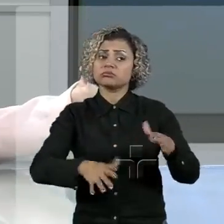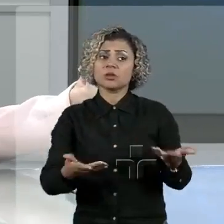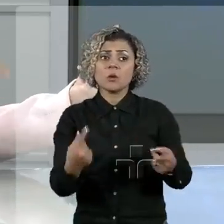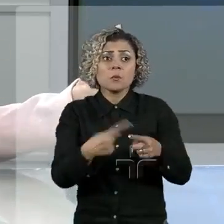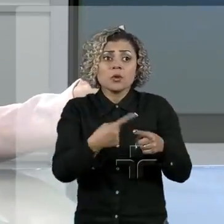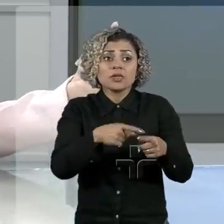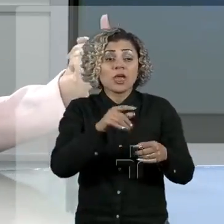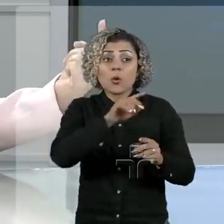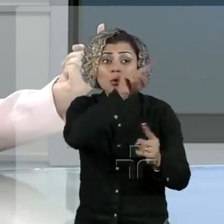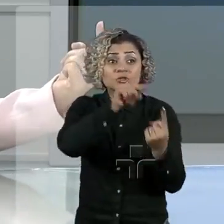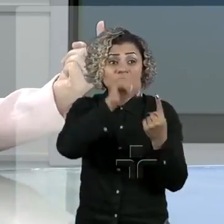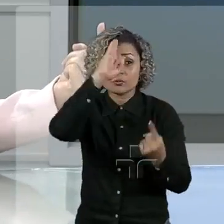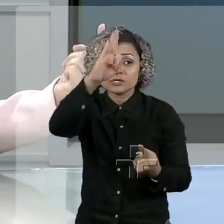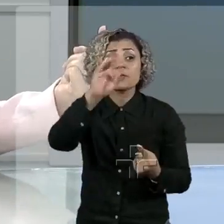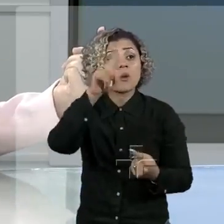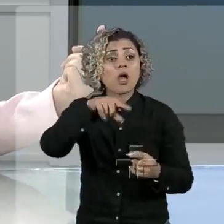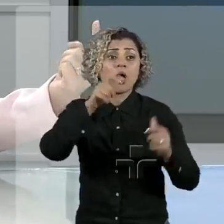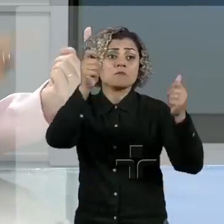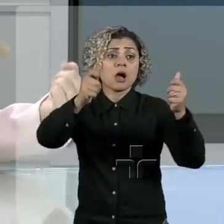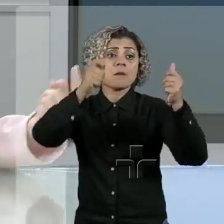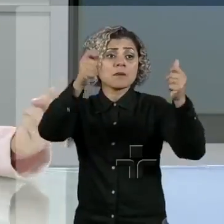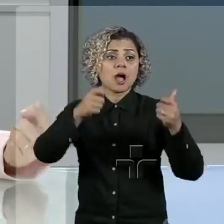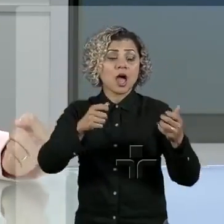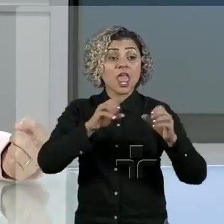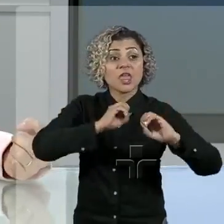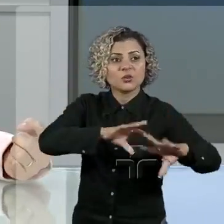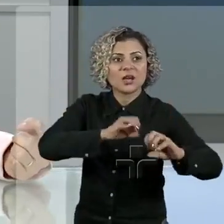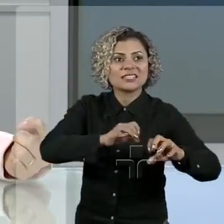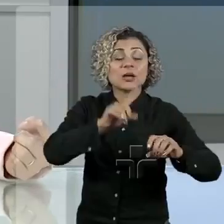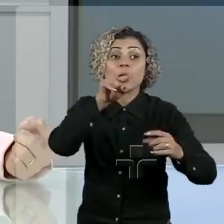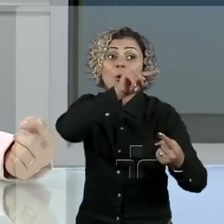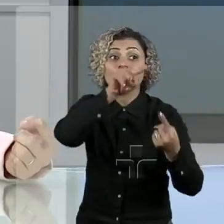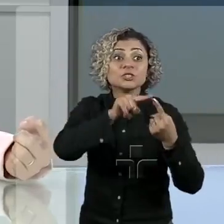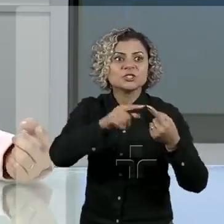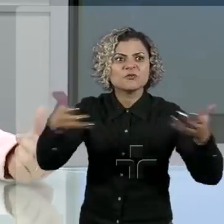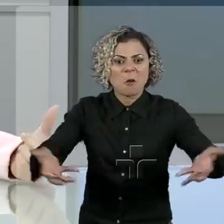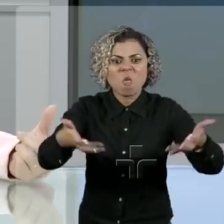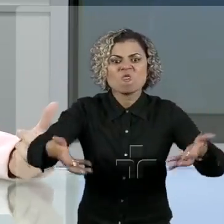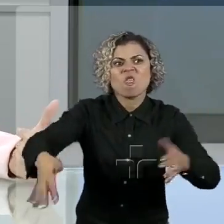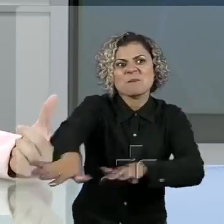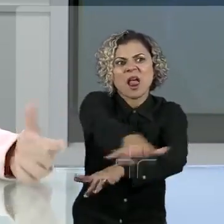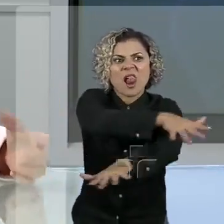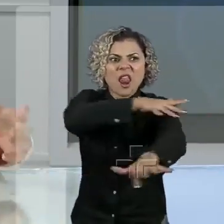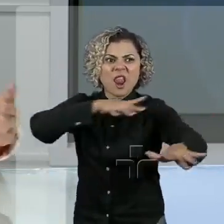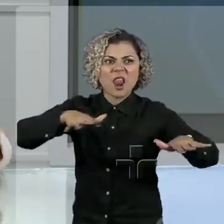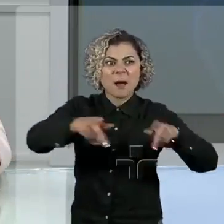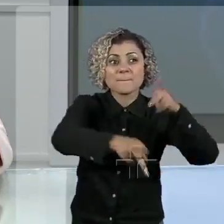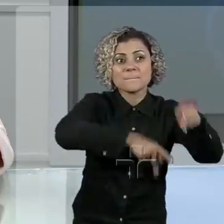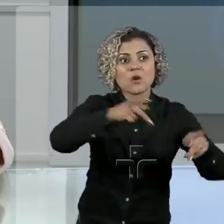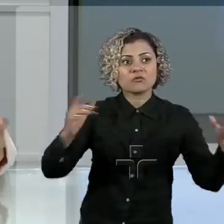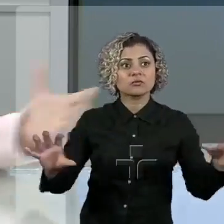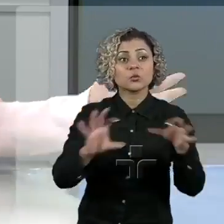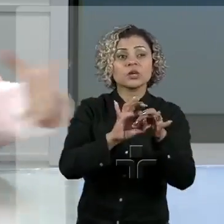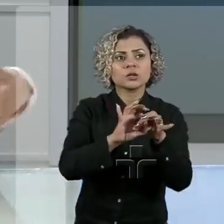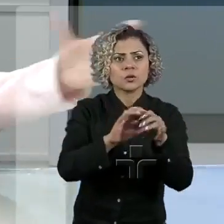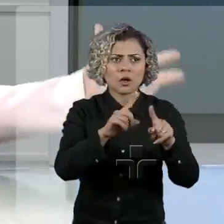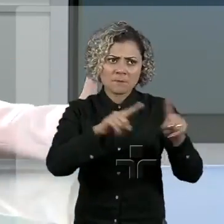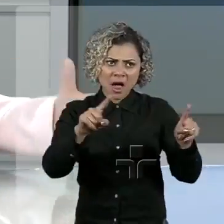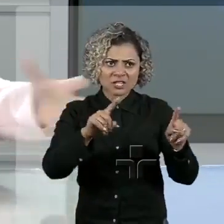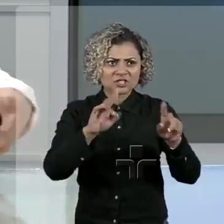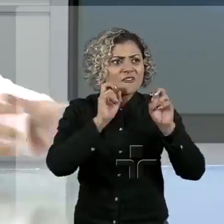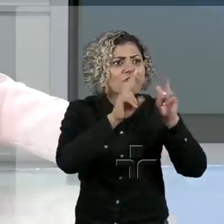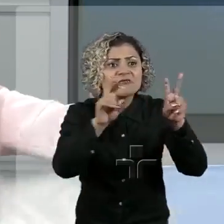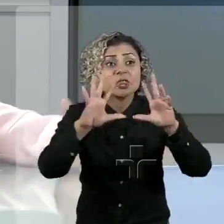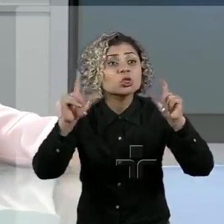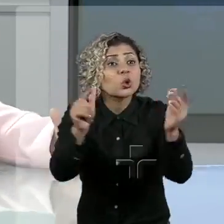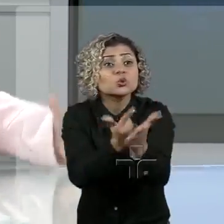o móvel utilizado para mobilizar as pessoas. Entendeu? Mas se você olhar, está em todos os